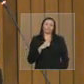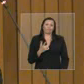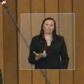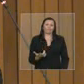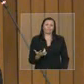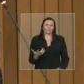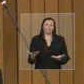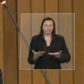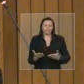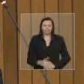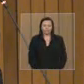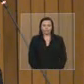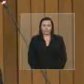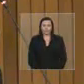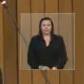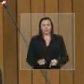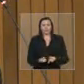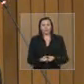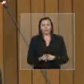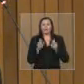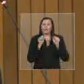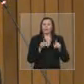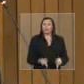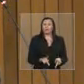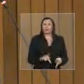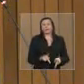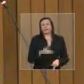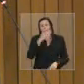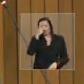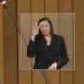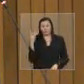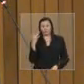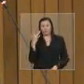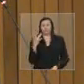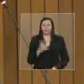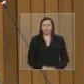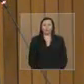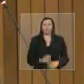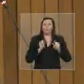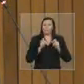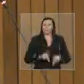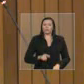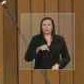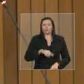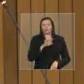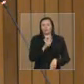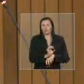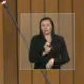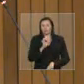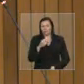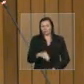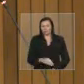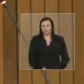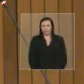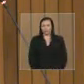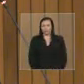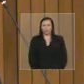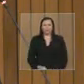Previdência, que garante o pagamento das aposentadorias dos funcionários do Estado. E tudo porque não